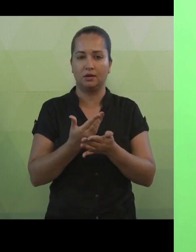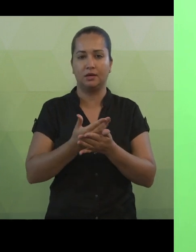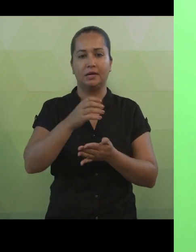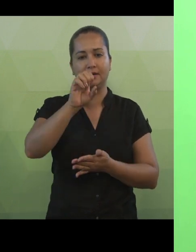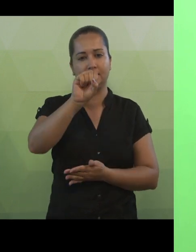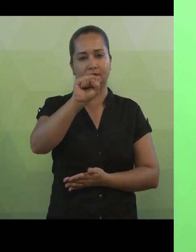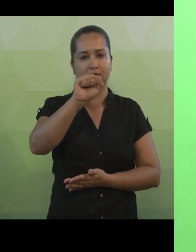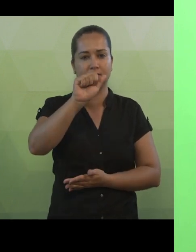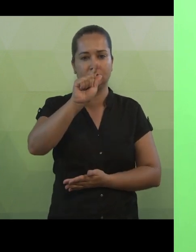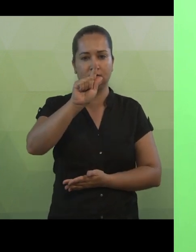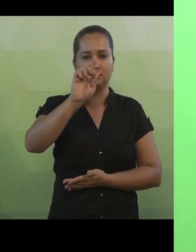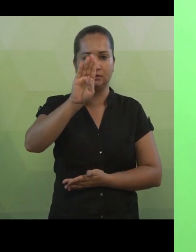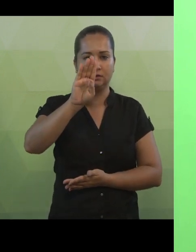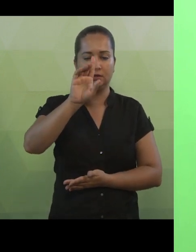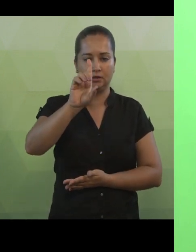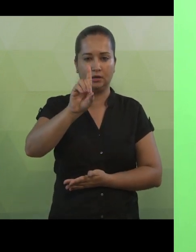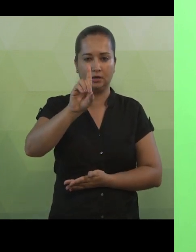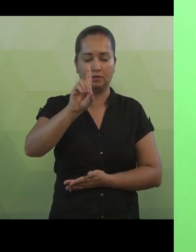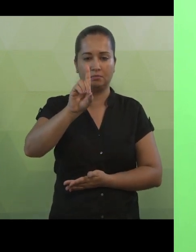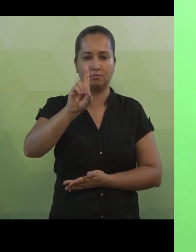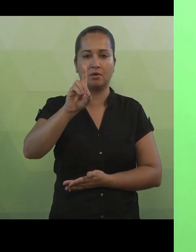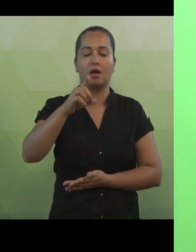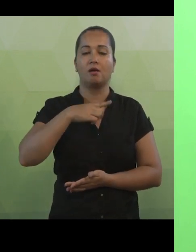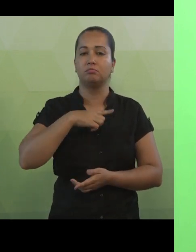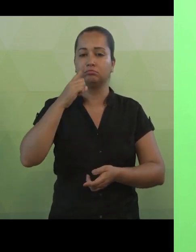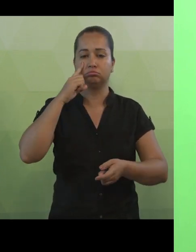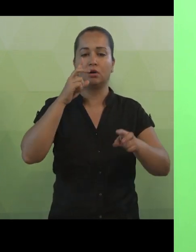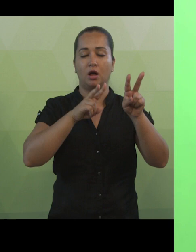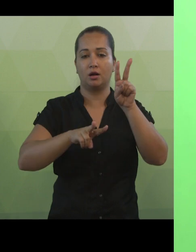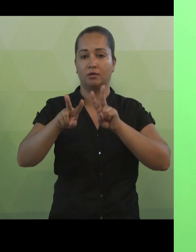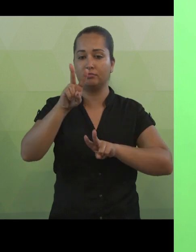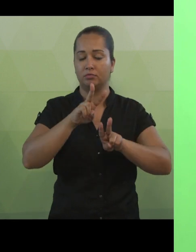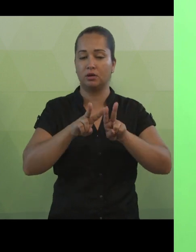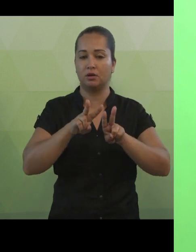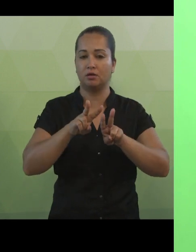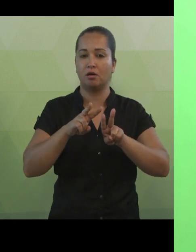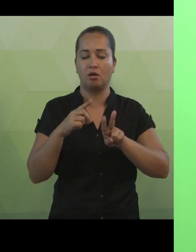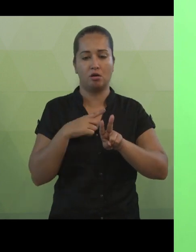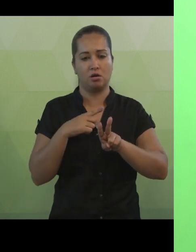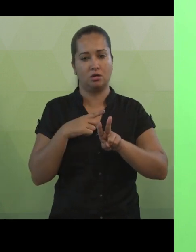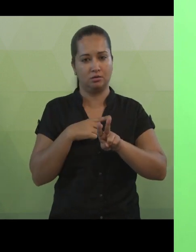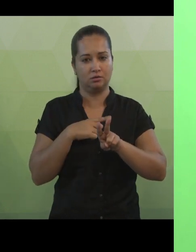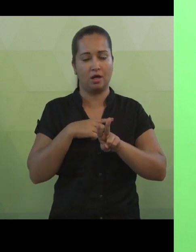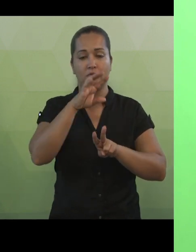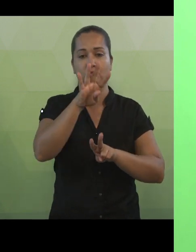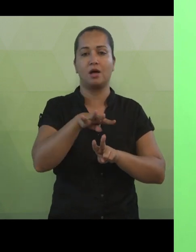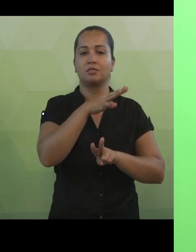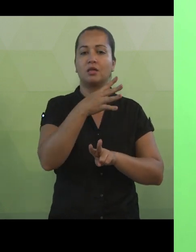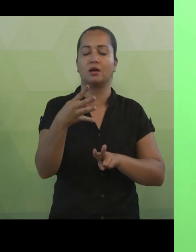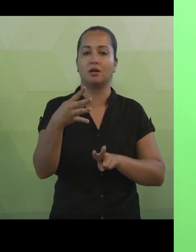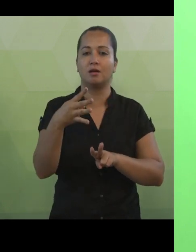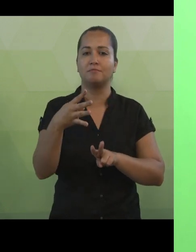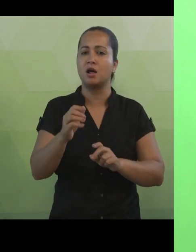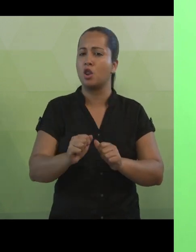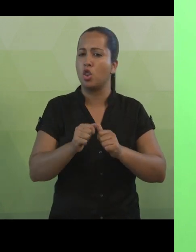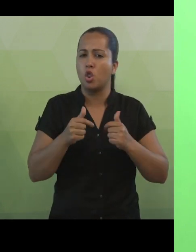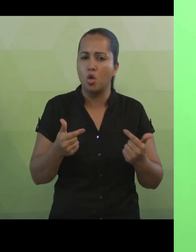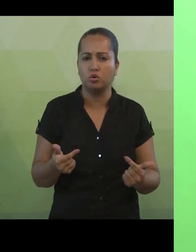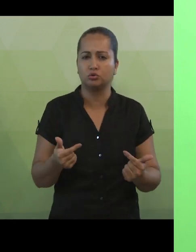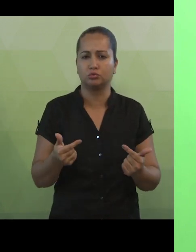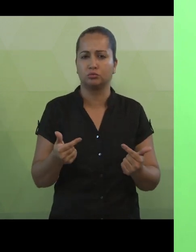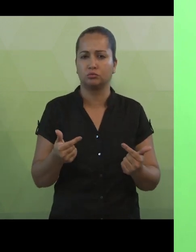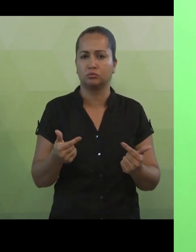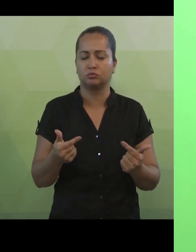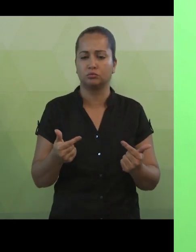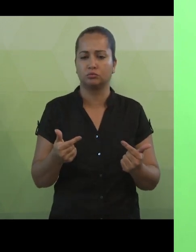ele possibilita a criação de tabelas virtuais ou tabelas lógicas, as quais são derivadas de outras tabelas ou através de